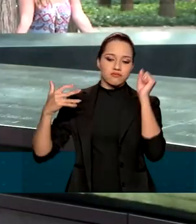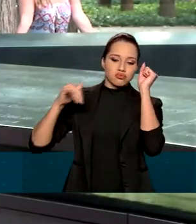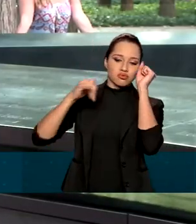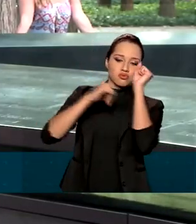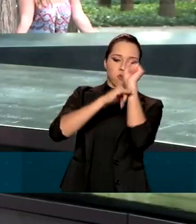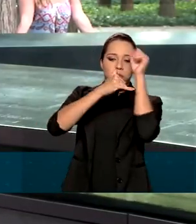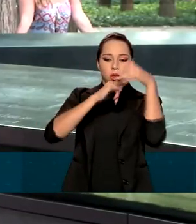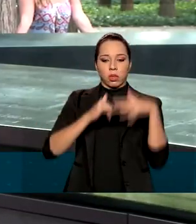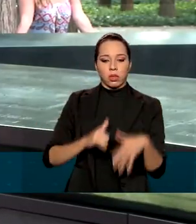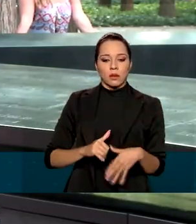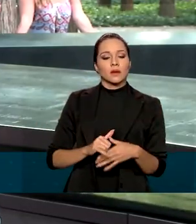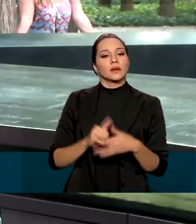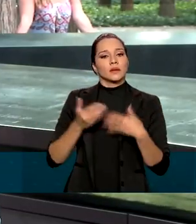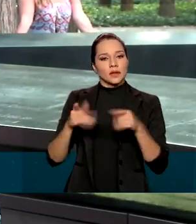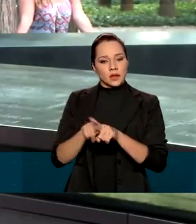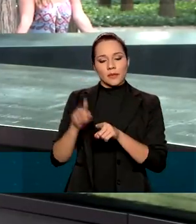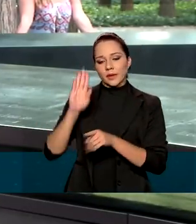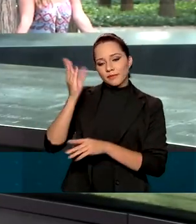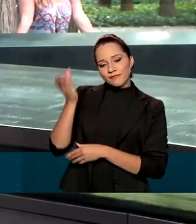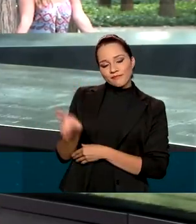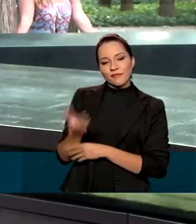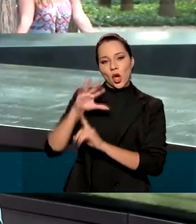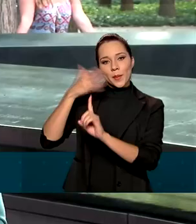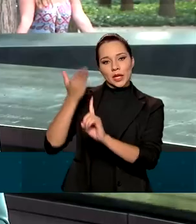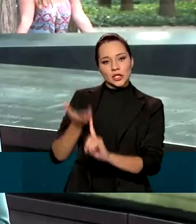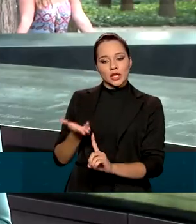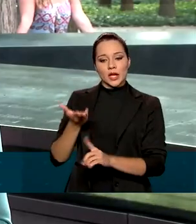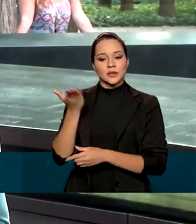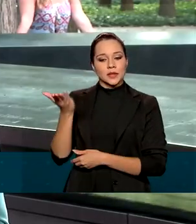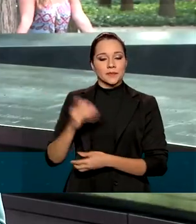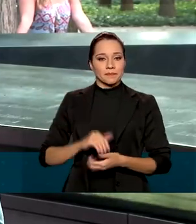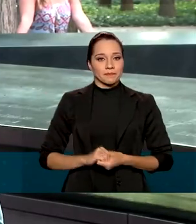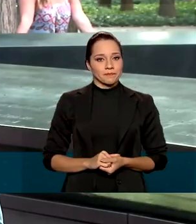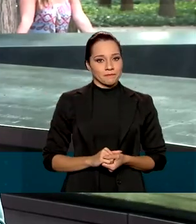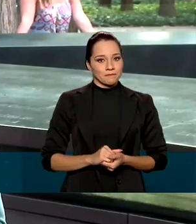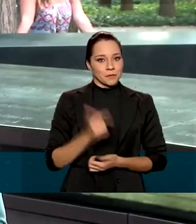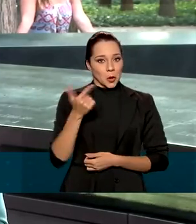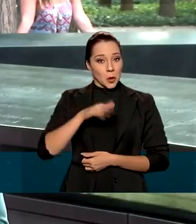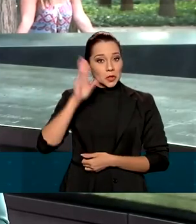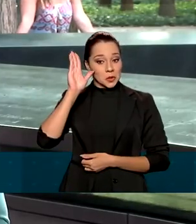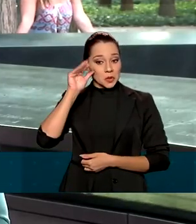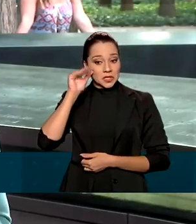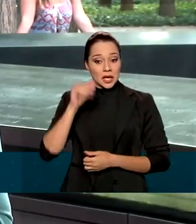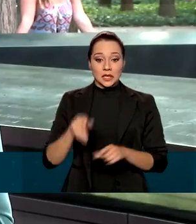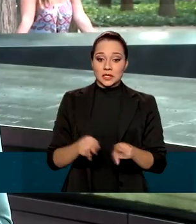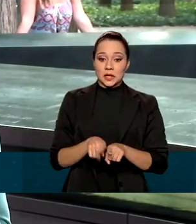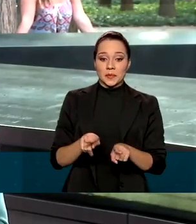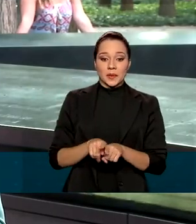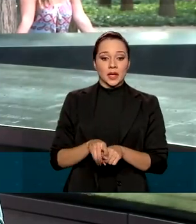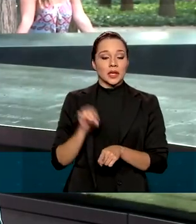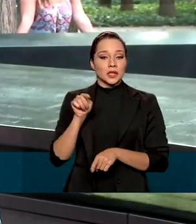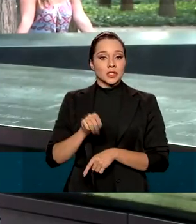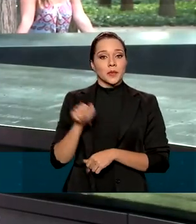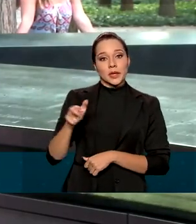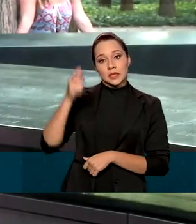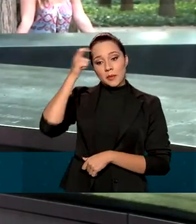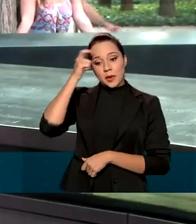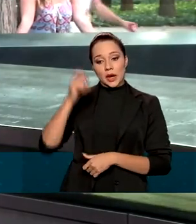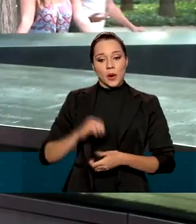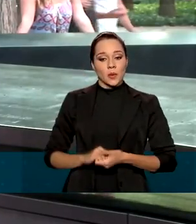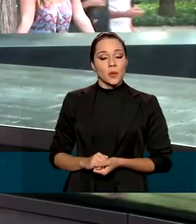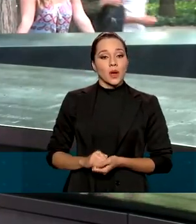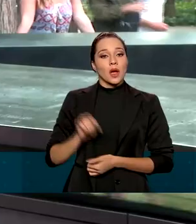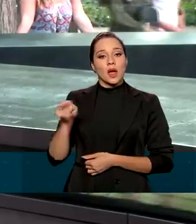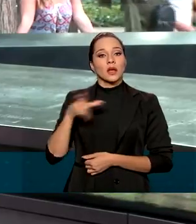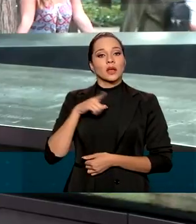terrorista estão sendo homenageados aqui outra curiosidade sobre o Memorial é